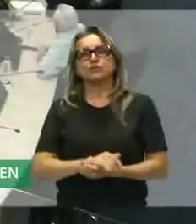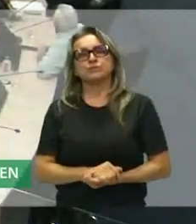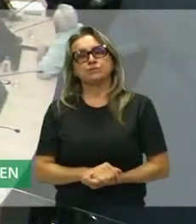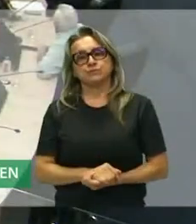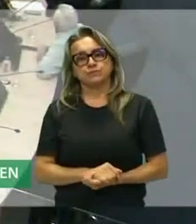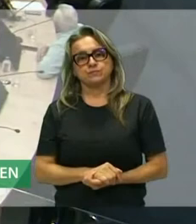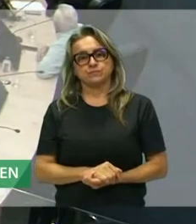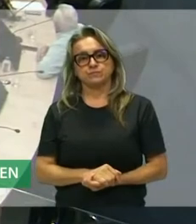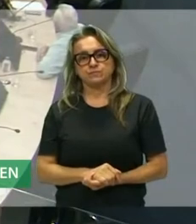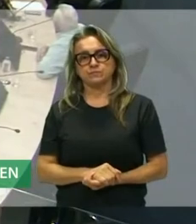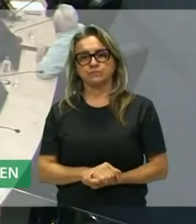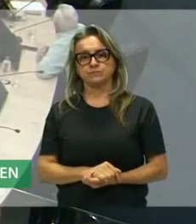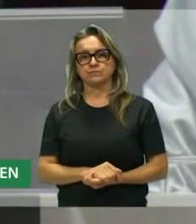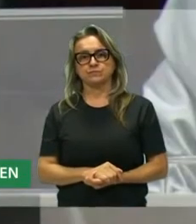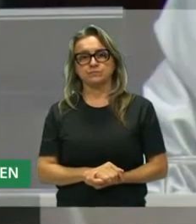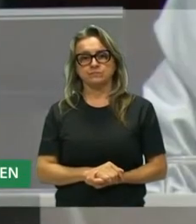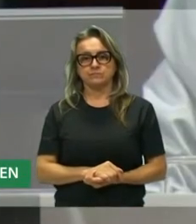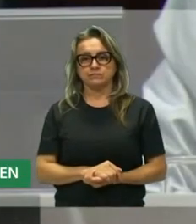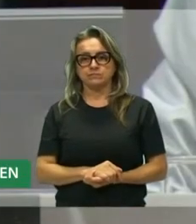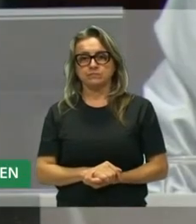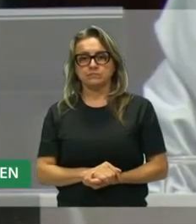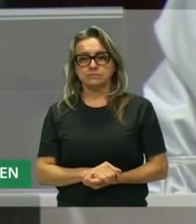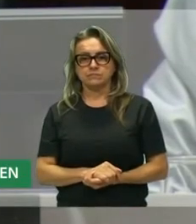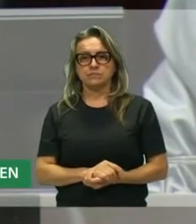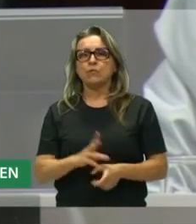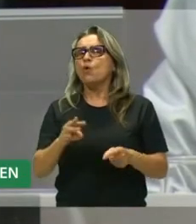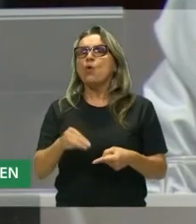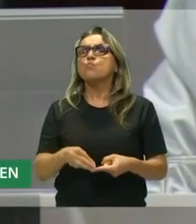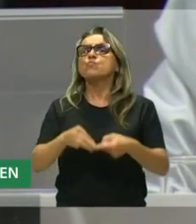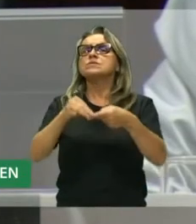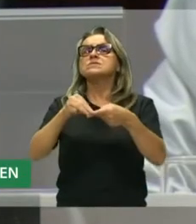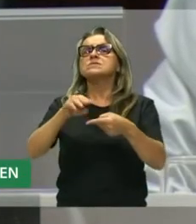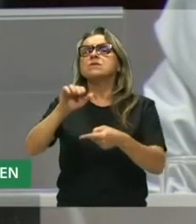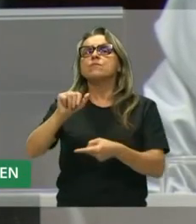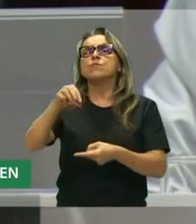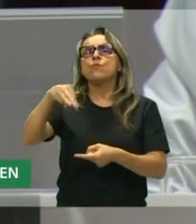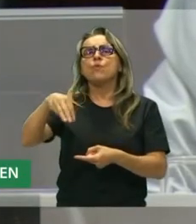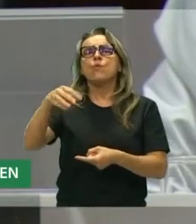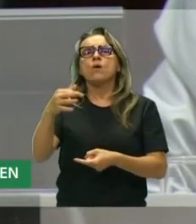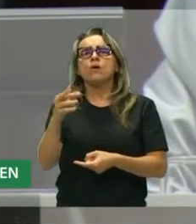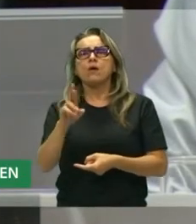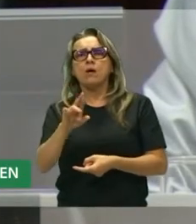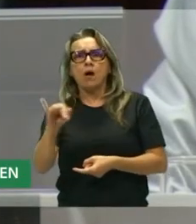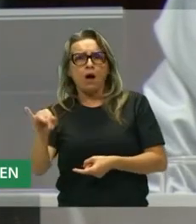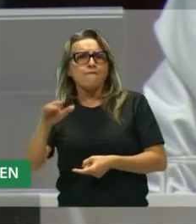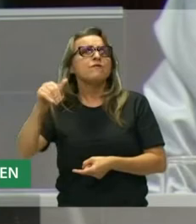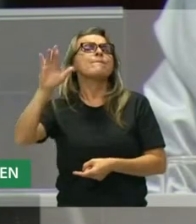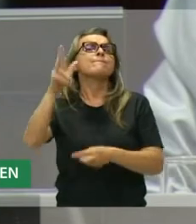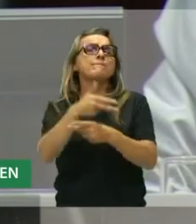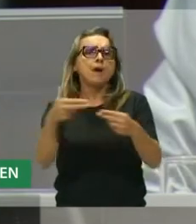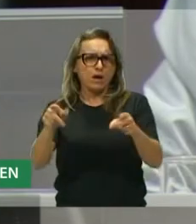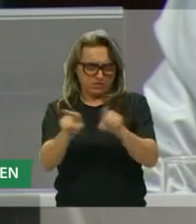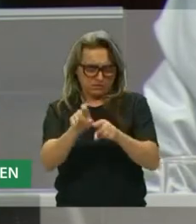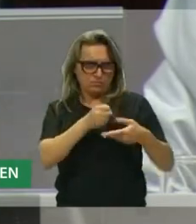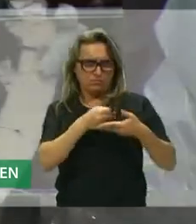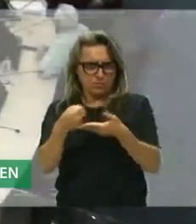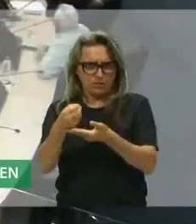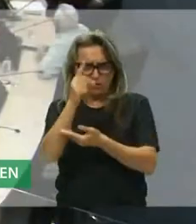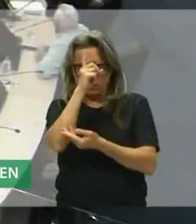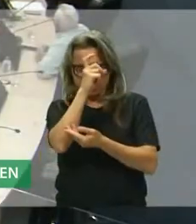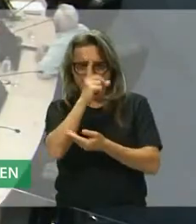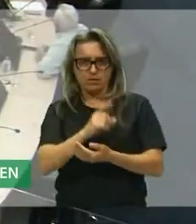Os demais municípios da ANFRE, que também são atendidos no Hospital Marieta, contribuem com o Hospital Marieta?